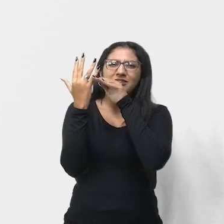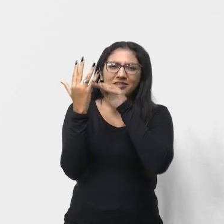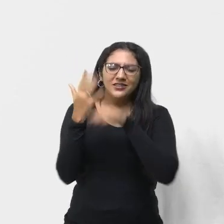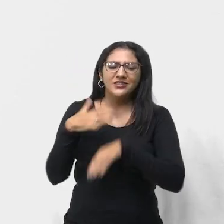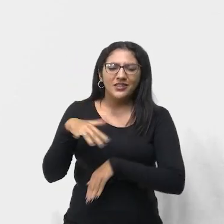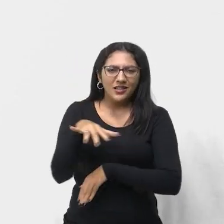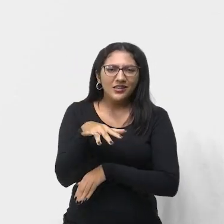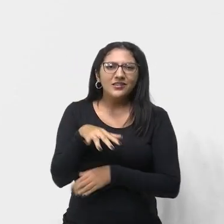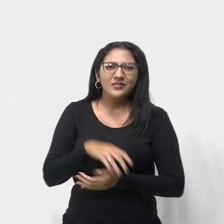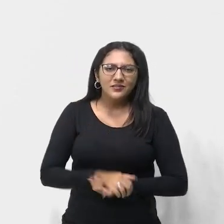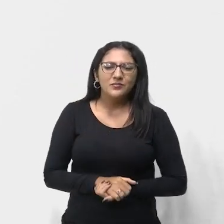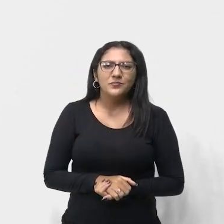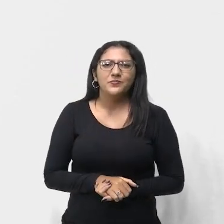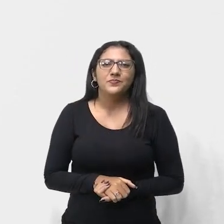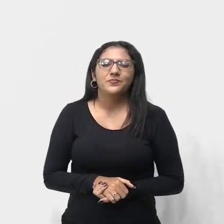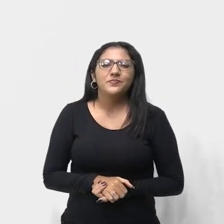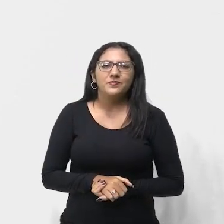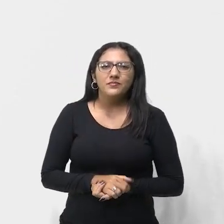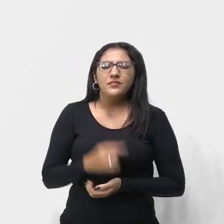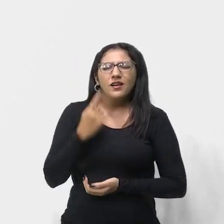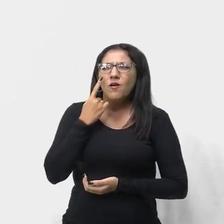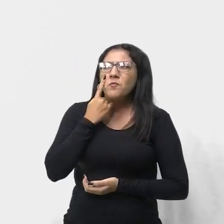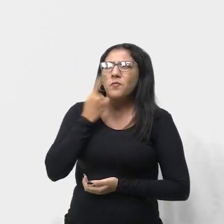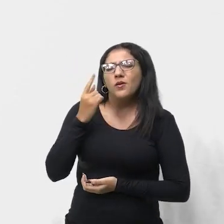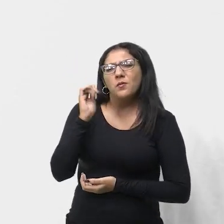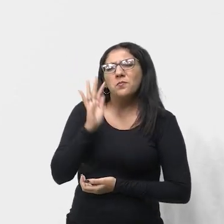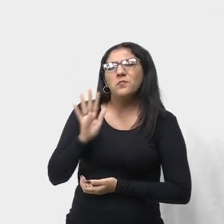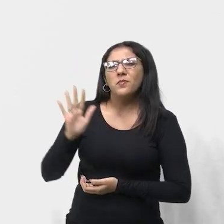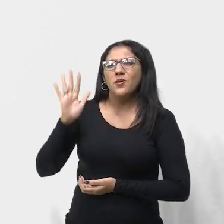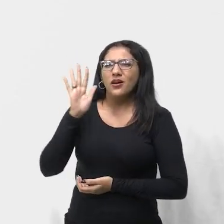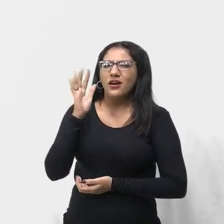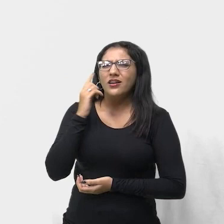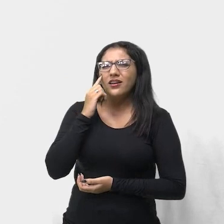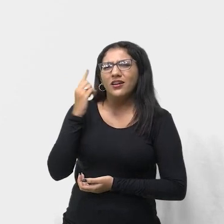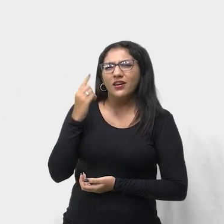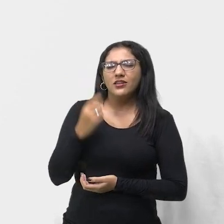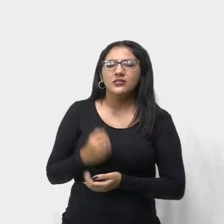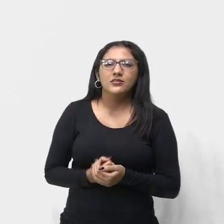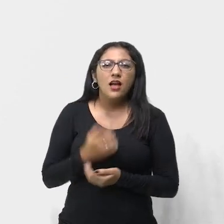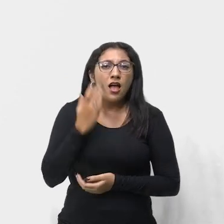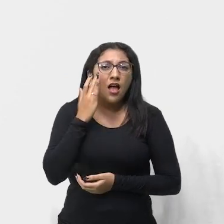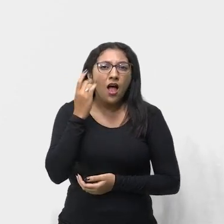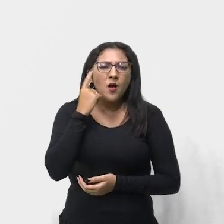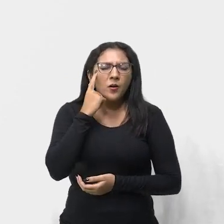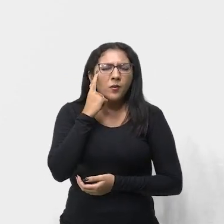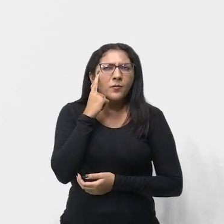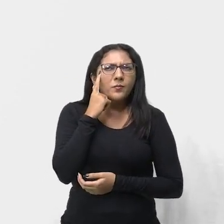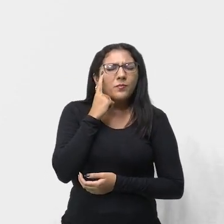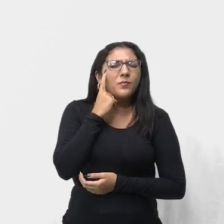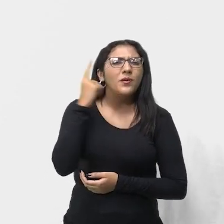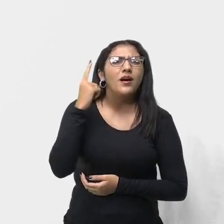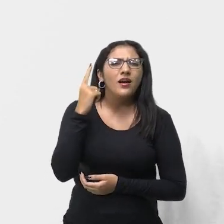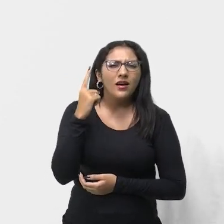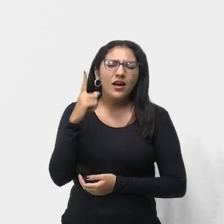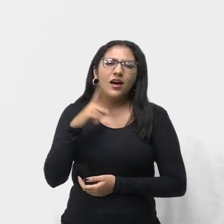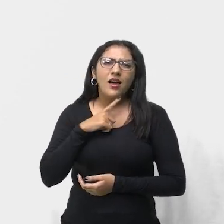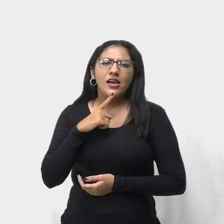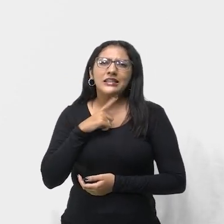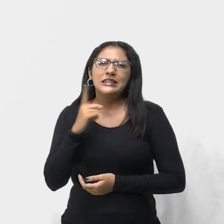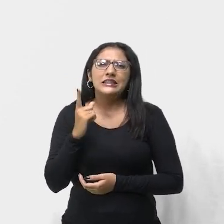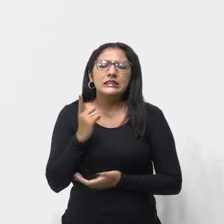assim por diante. Olhando bem para esse ninho, será que a gente poderia